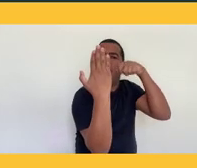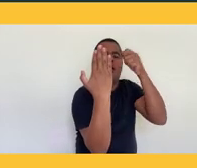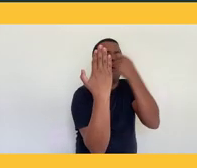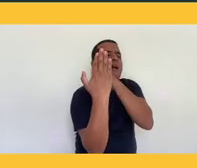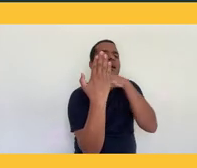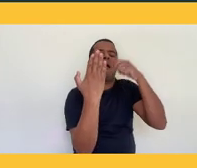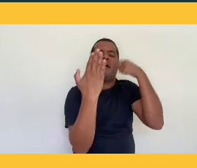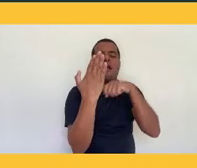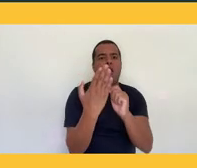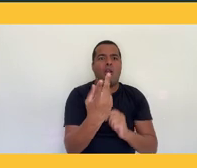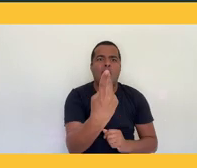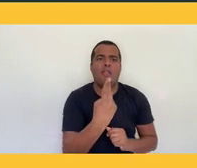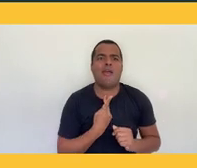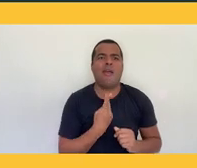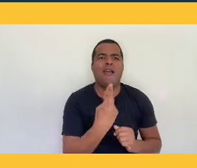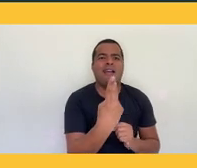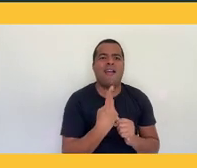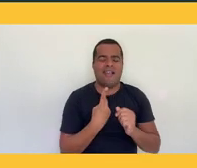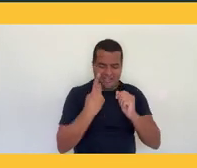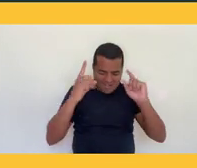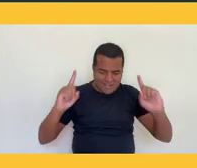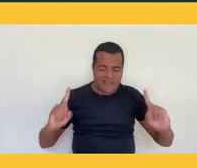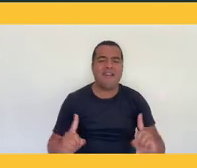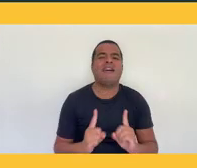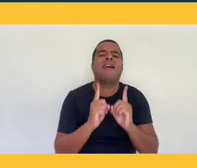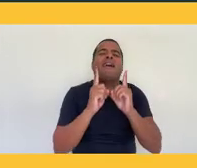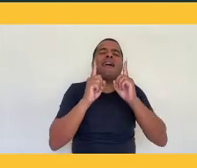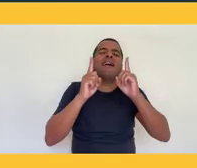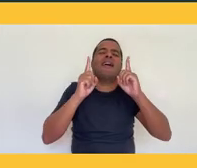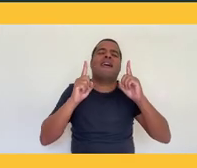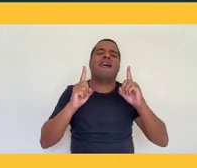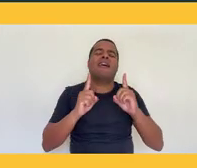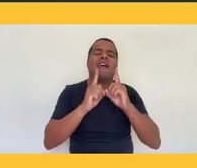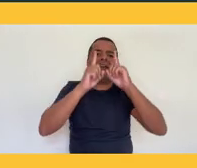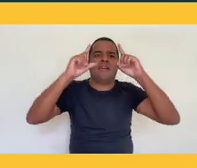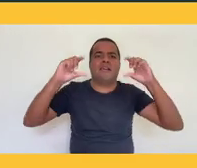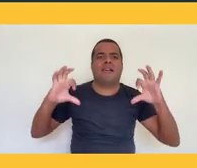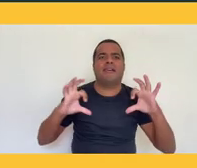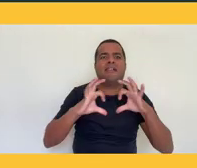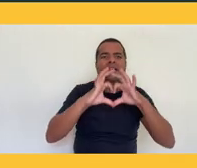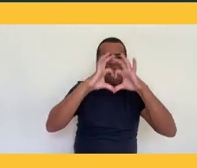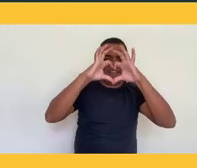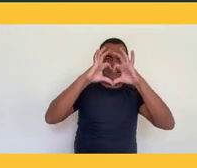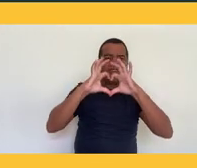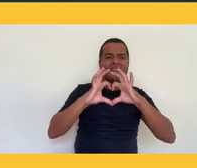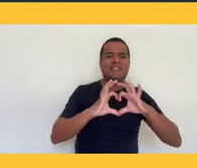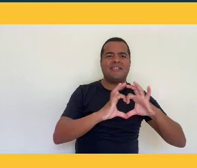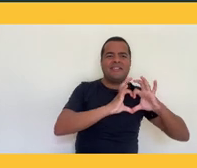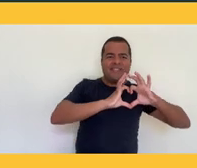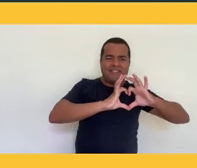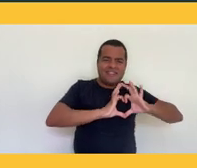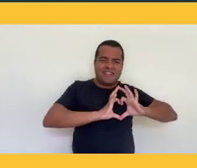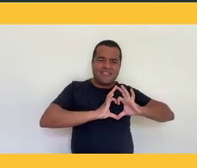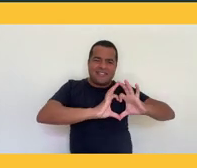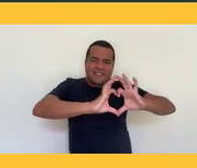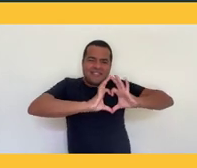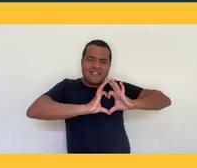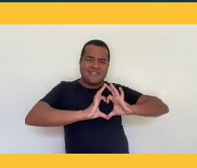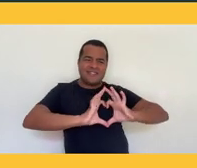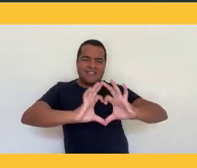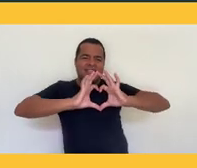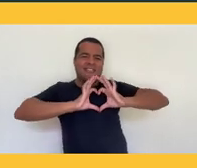até o meu amor. Essa é a última oração pra salvar seu